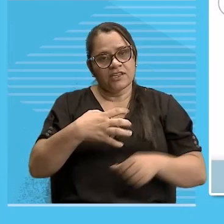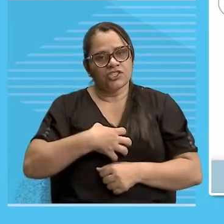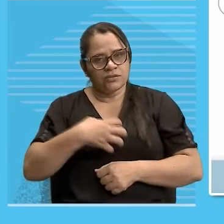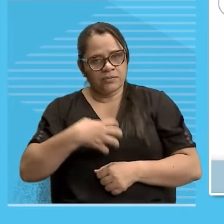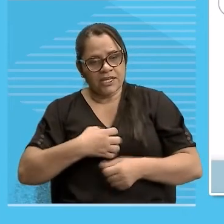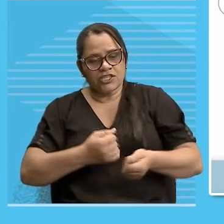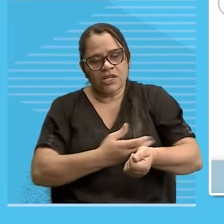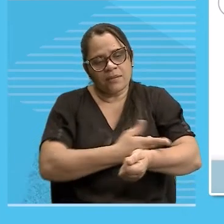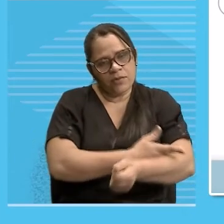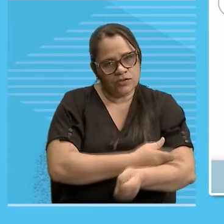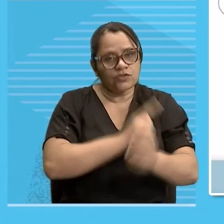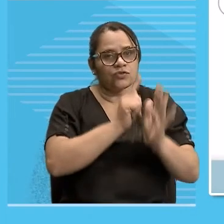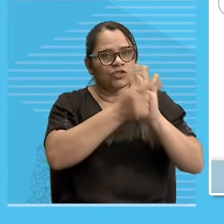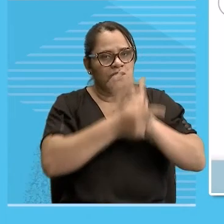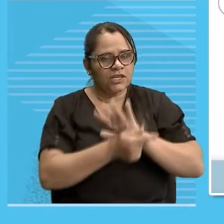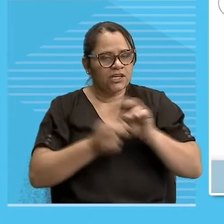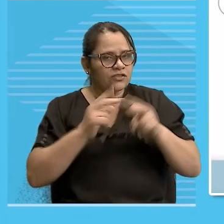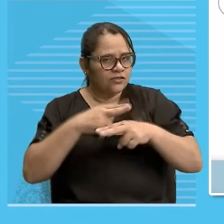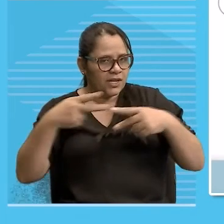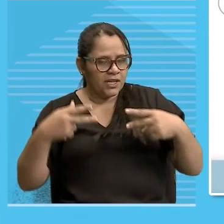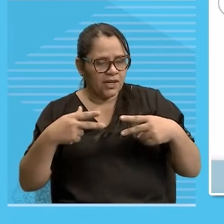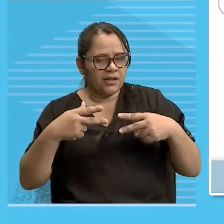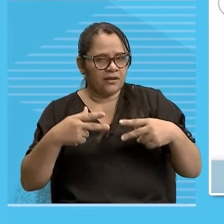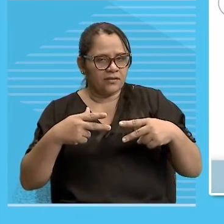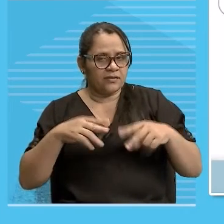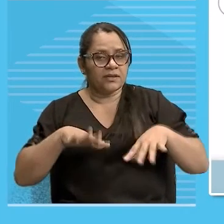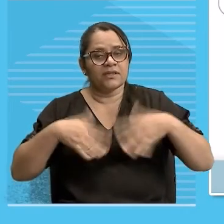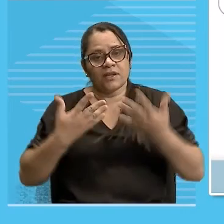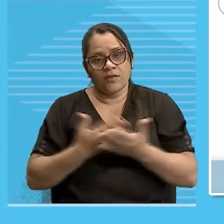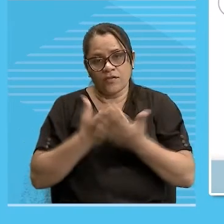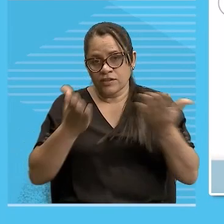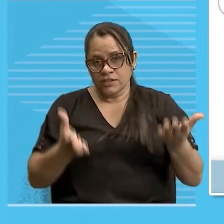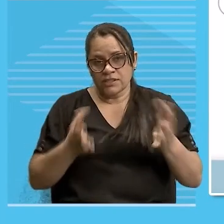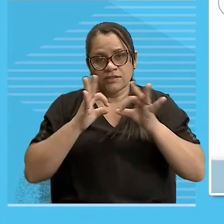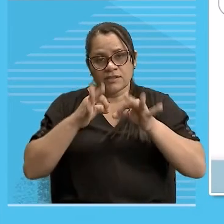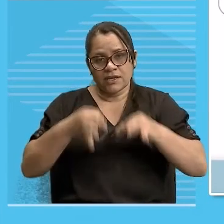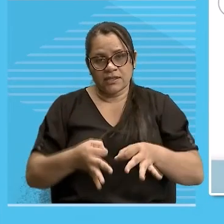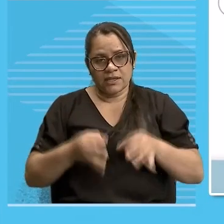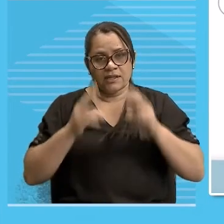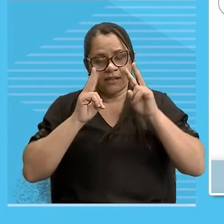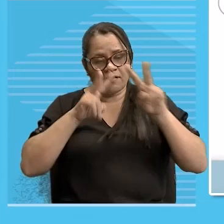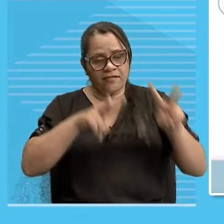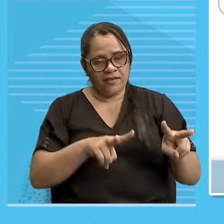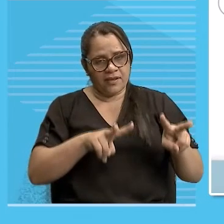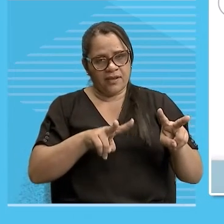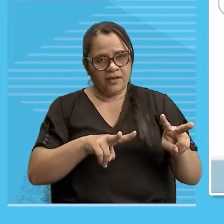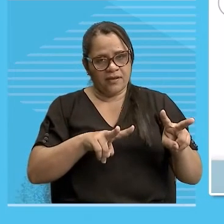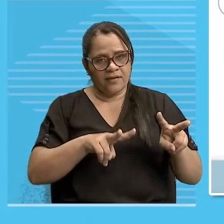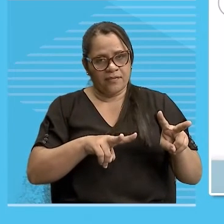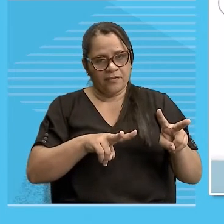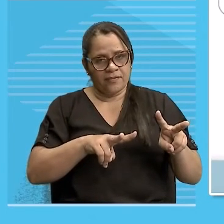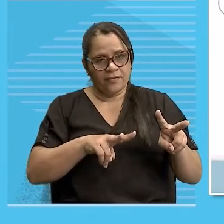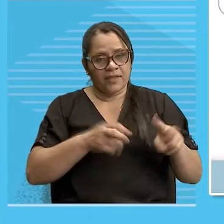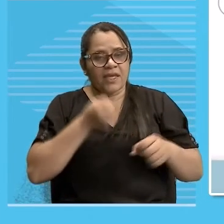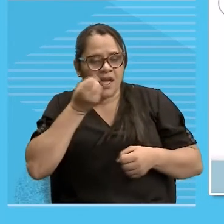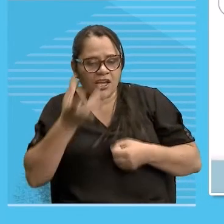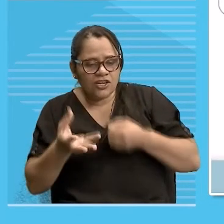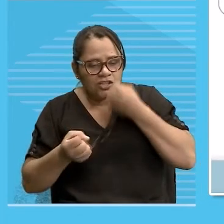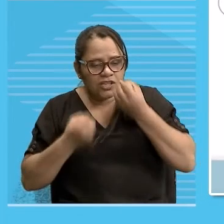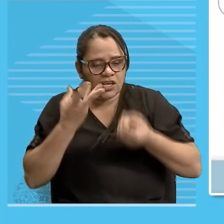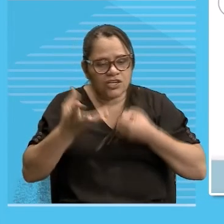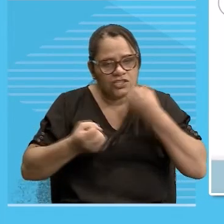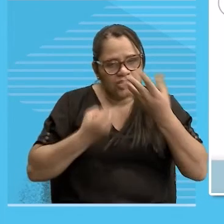gêneros variados, né? Você, com certeza, vai enxergar que ela vai